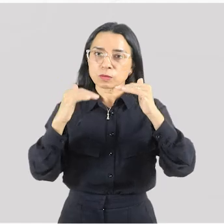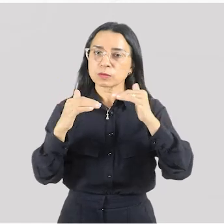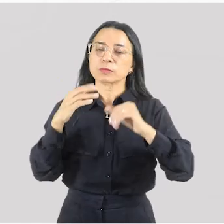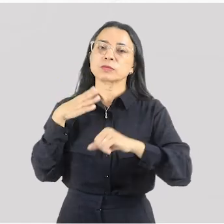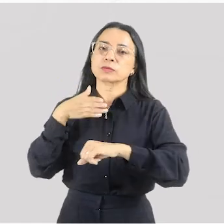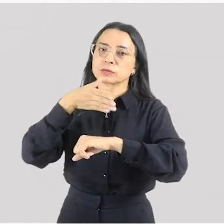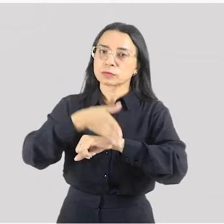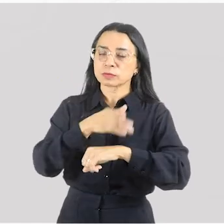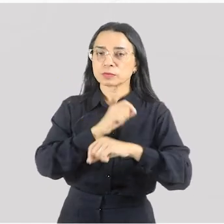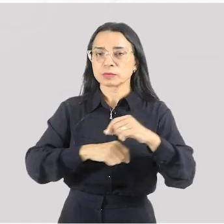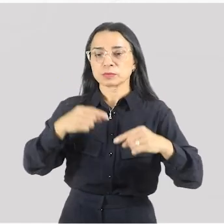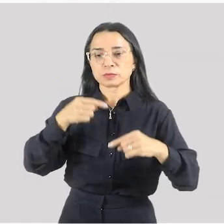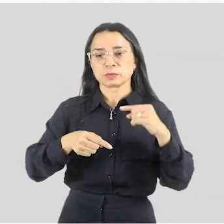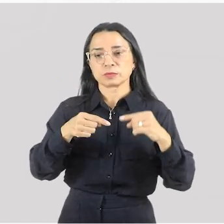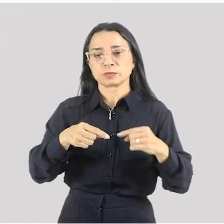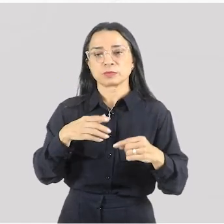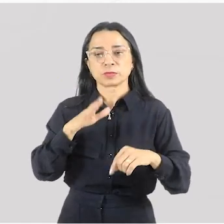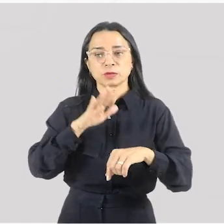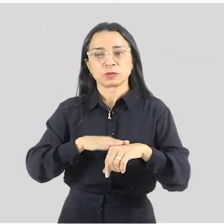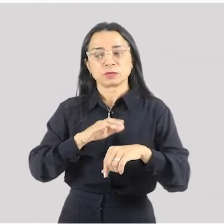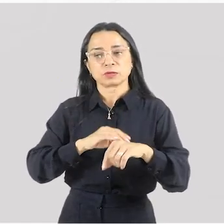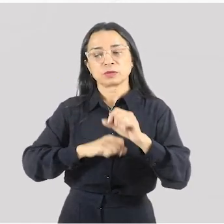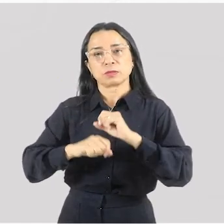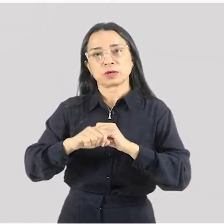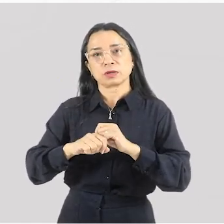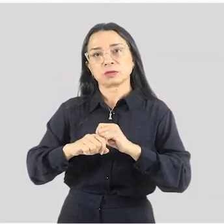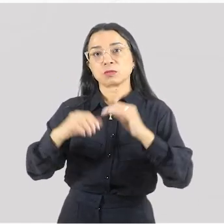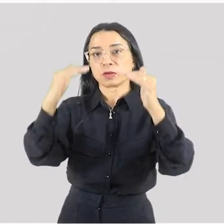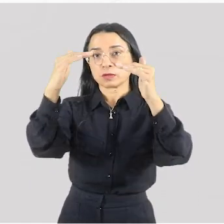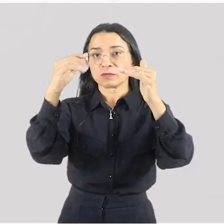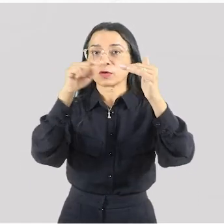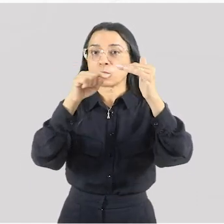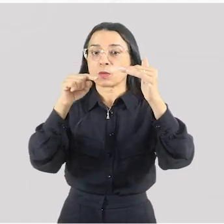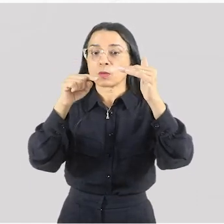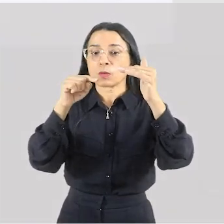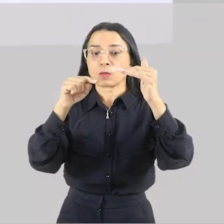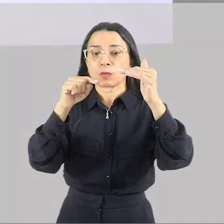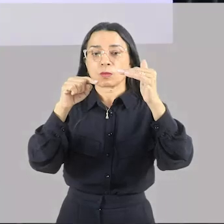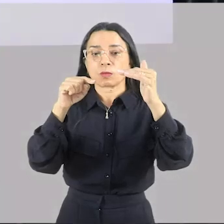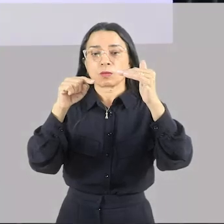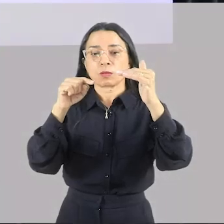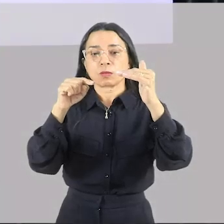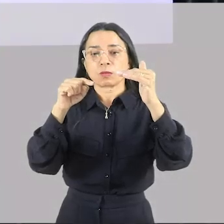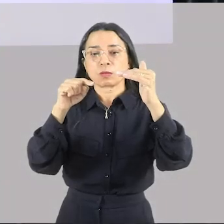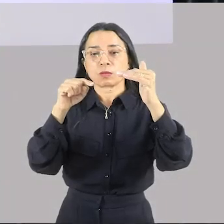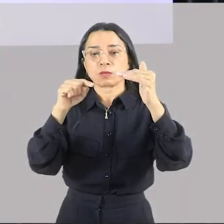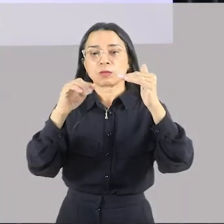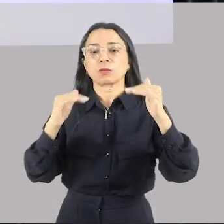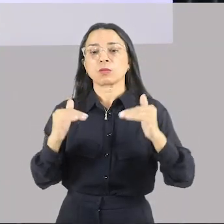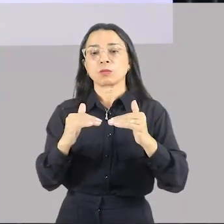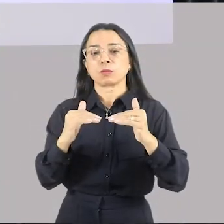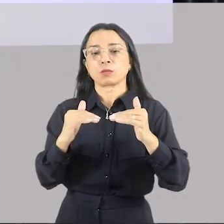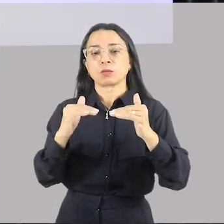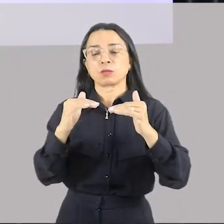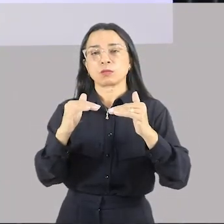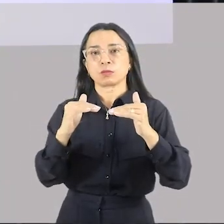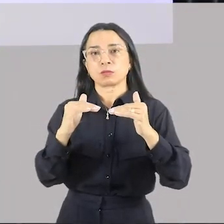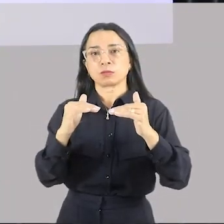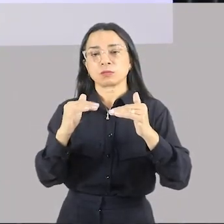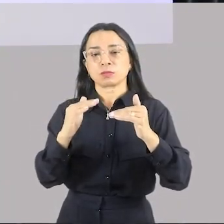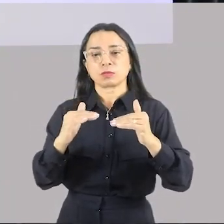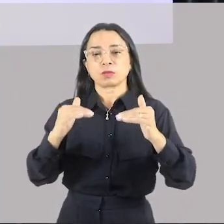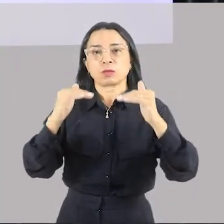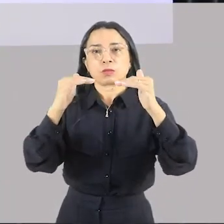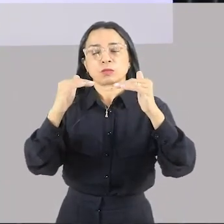política. Existe o chamado nível 1, que tem a ver com a presença, tem o nível 2, que